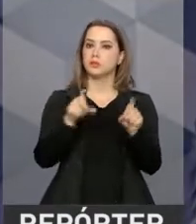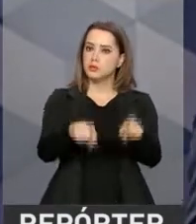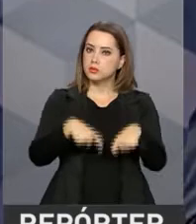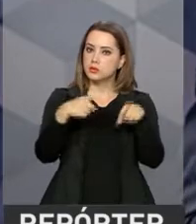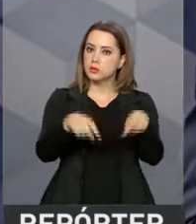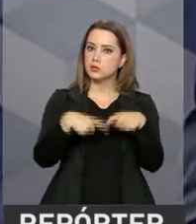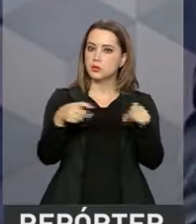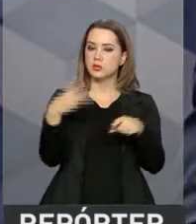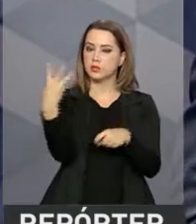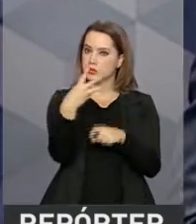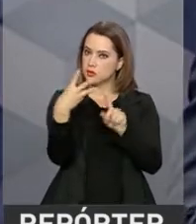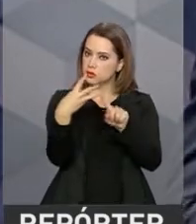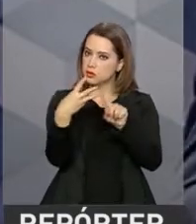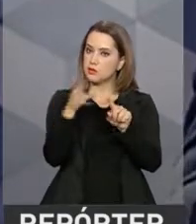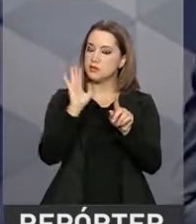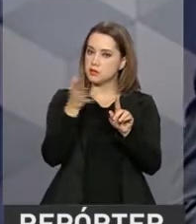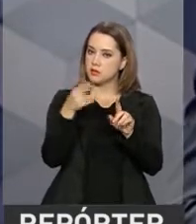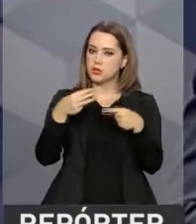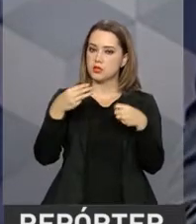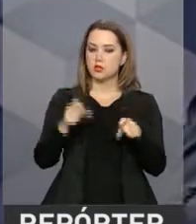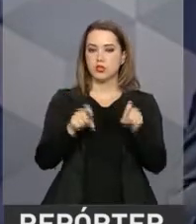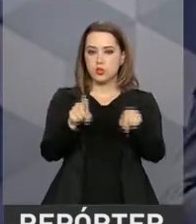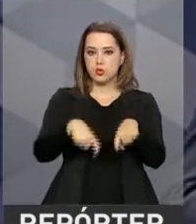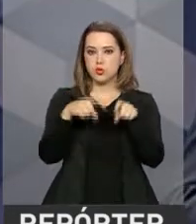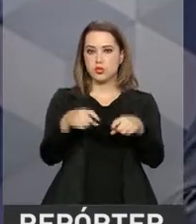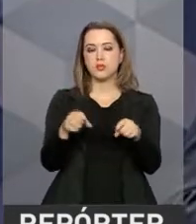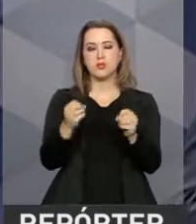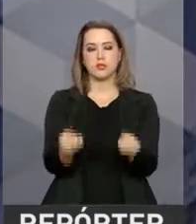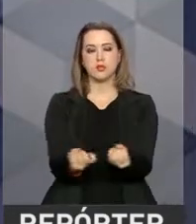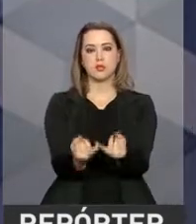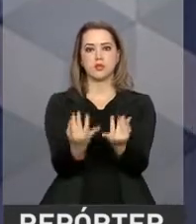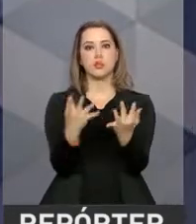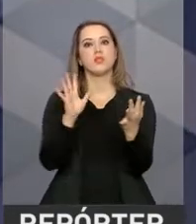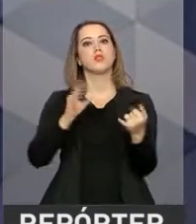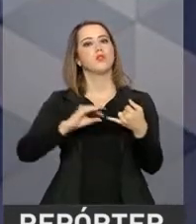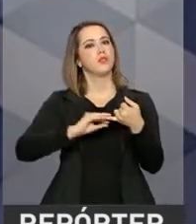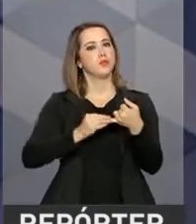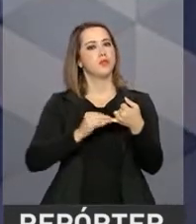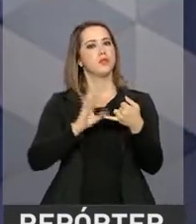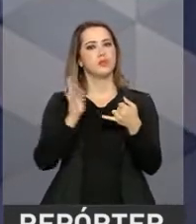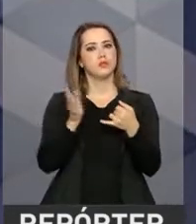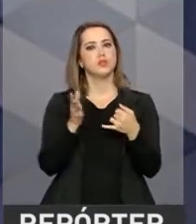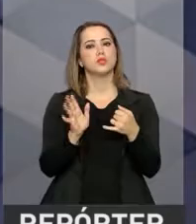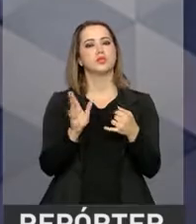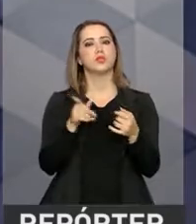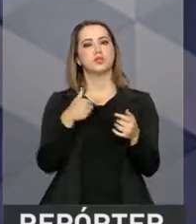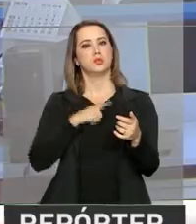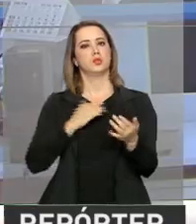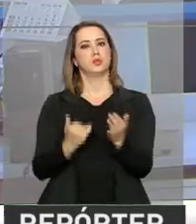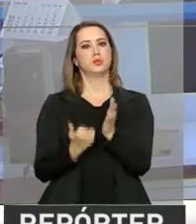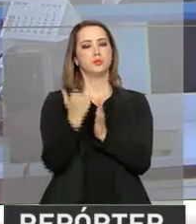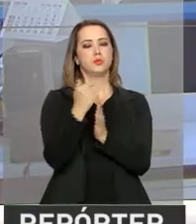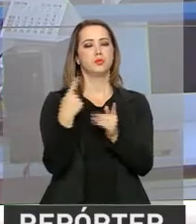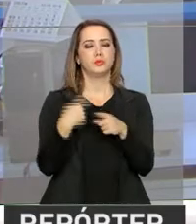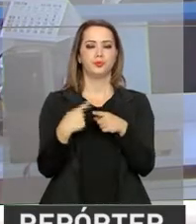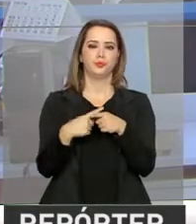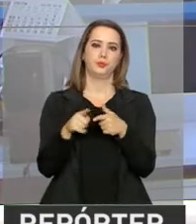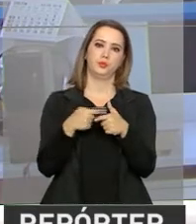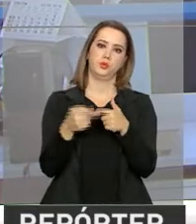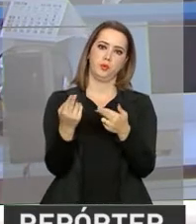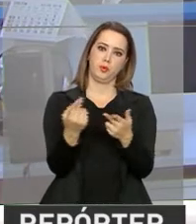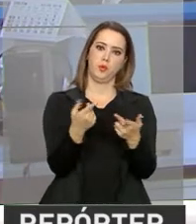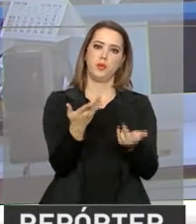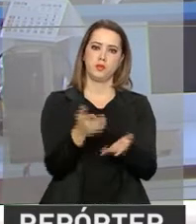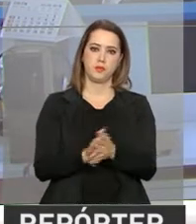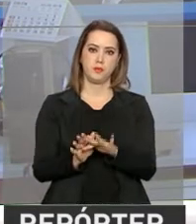está acontecendo, Caffarelli. O preço do feijão já está recuando, é bastante em função de programas como esse. E nós ficamos